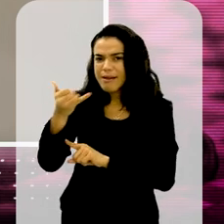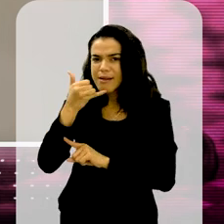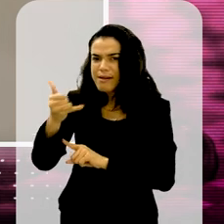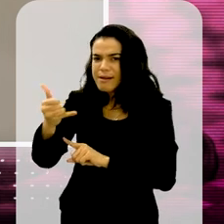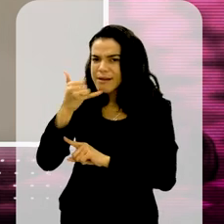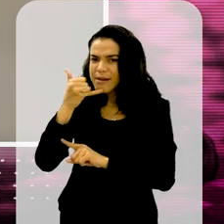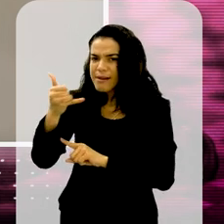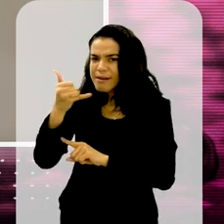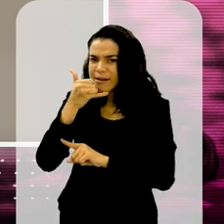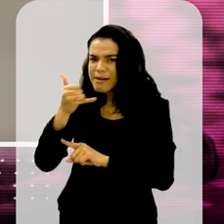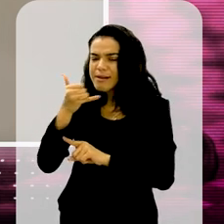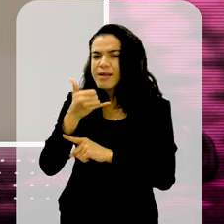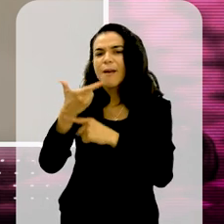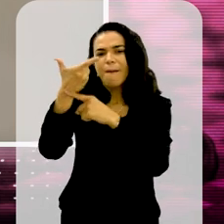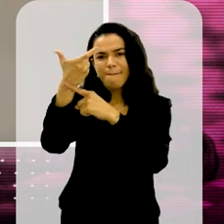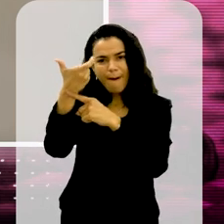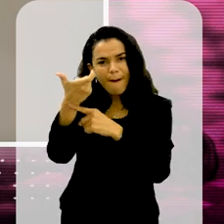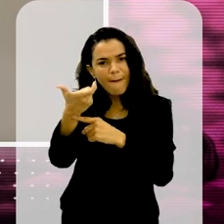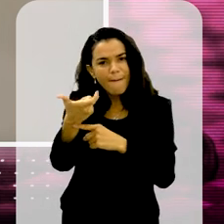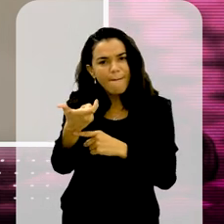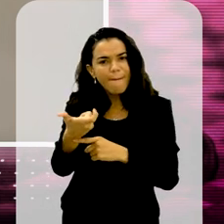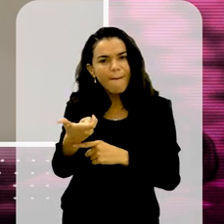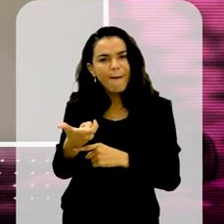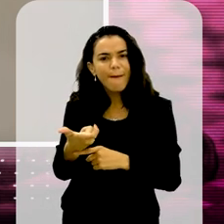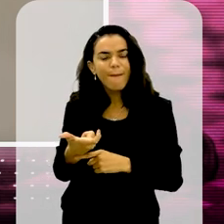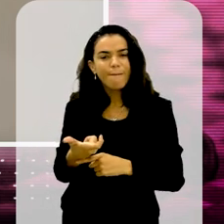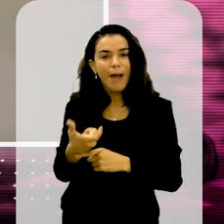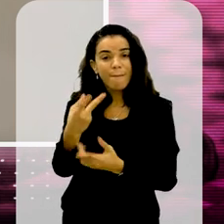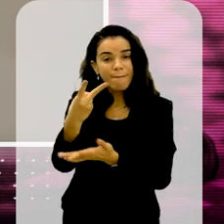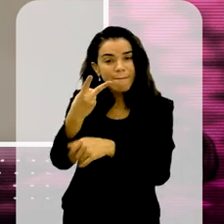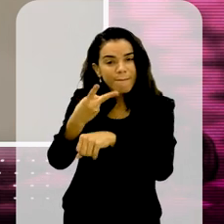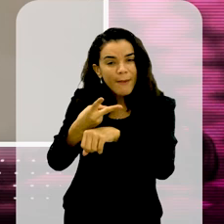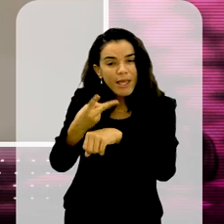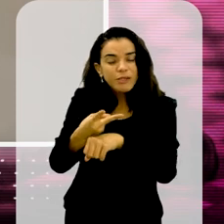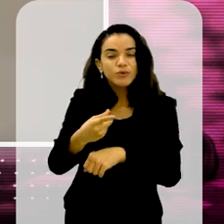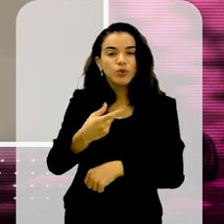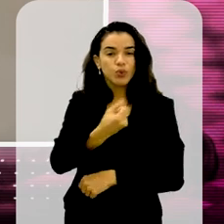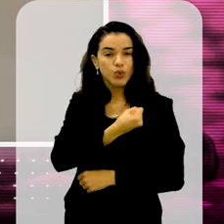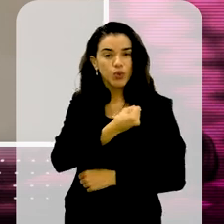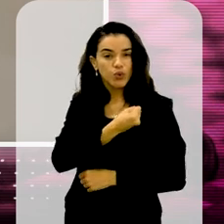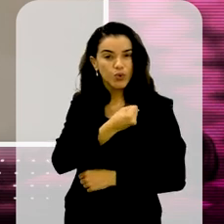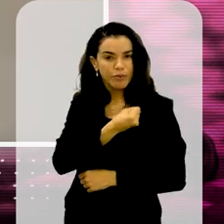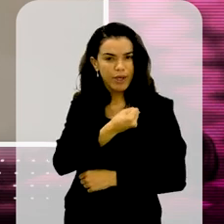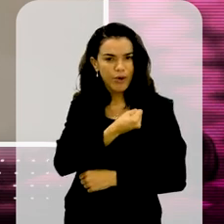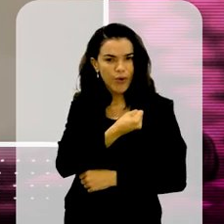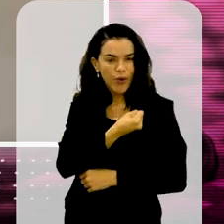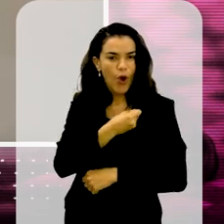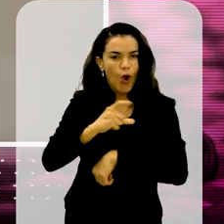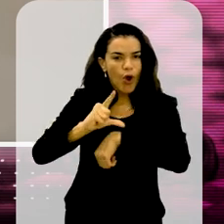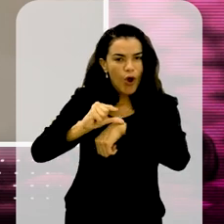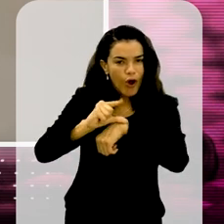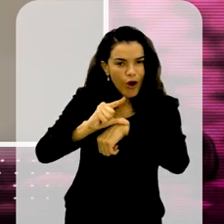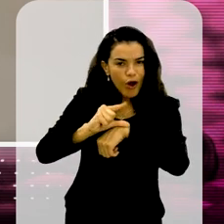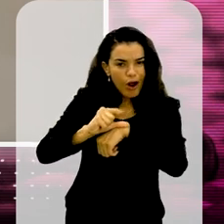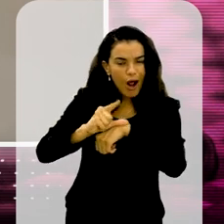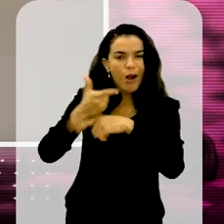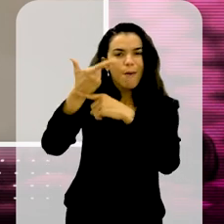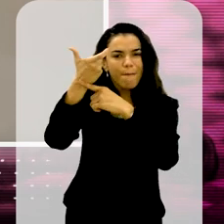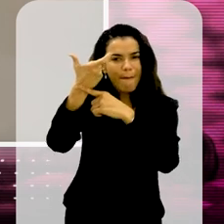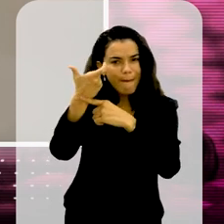recebidos, ali o histórico de chamadas de um mesmo número em horários ali seguidos, isso pode